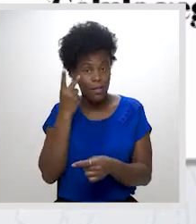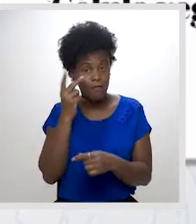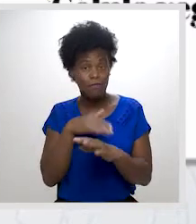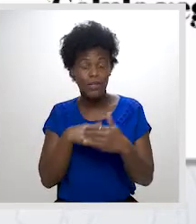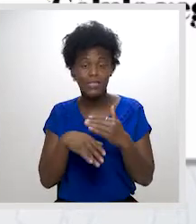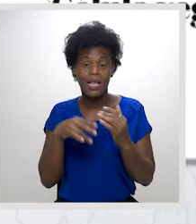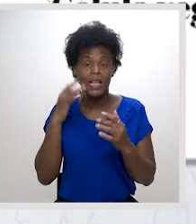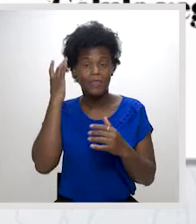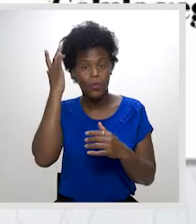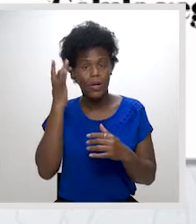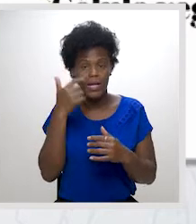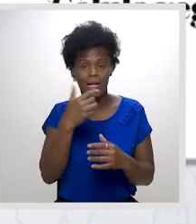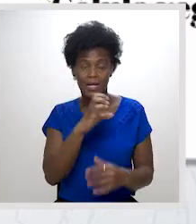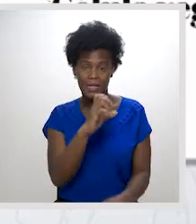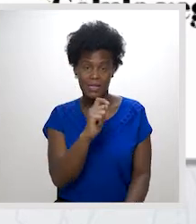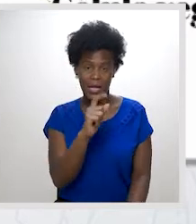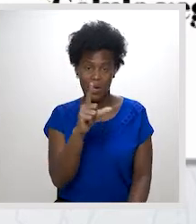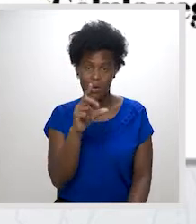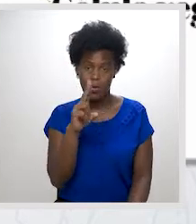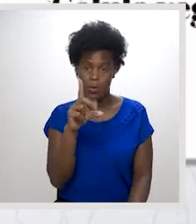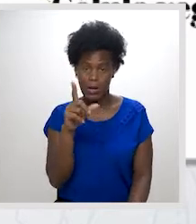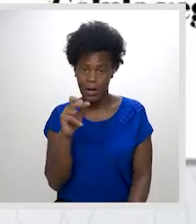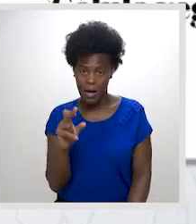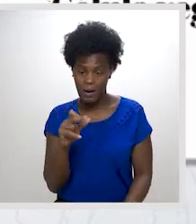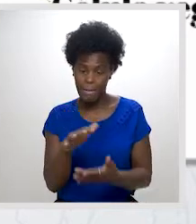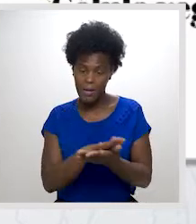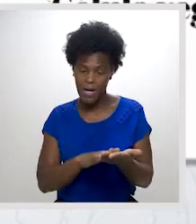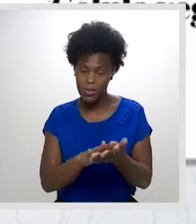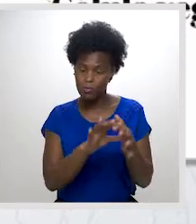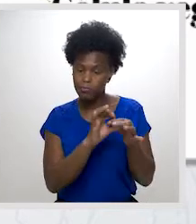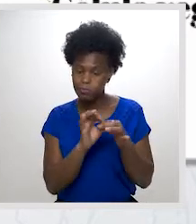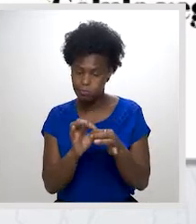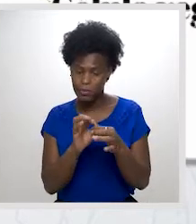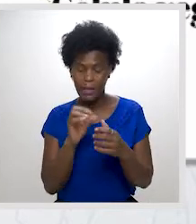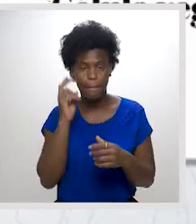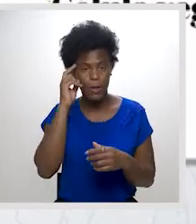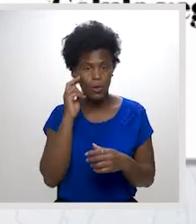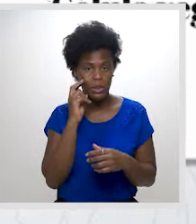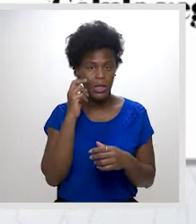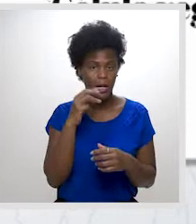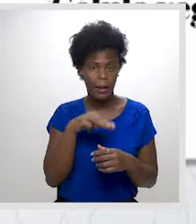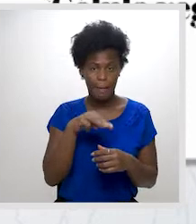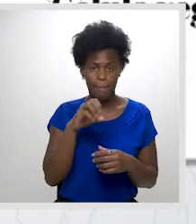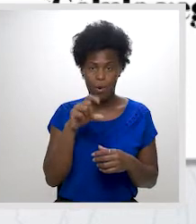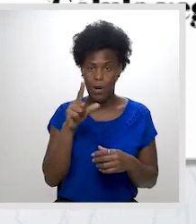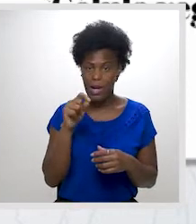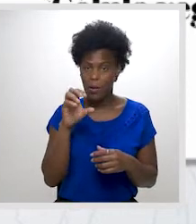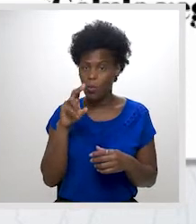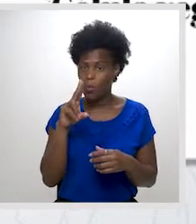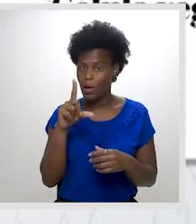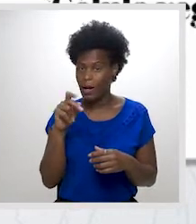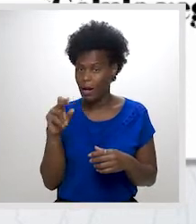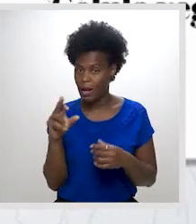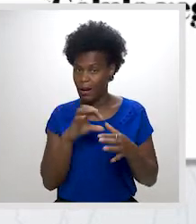levou à elaboração da teoria celular, a base unificadora da biologia molecular. Todos